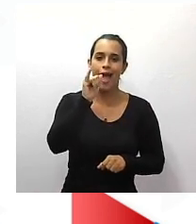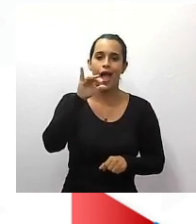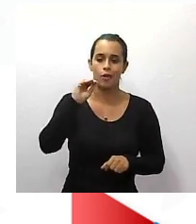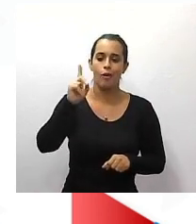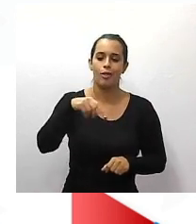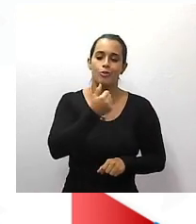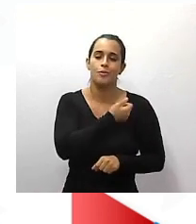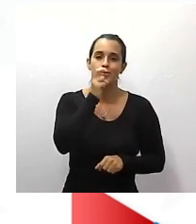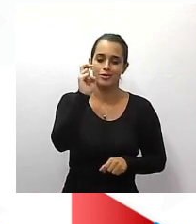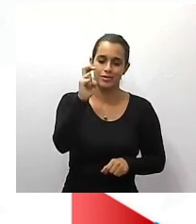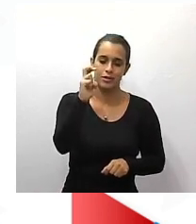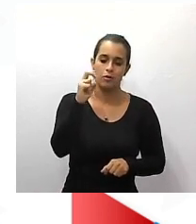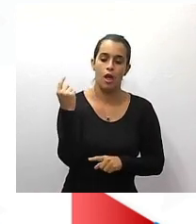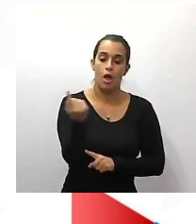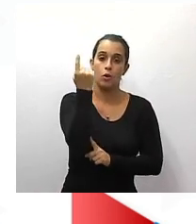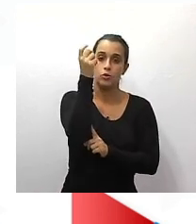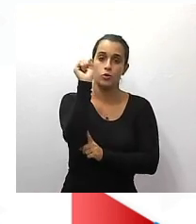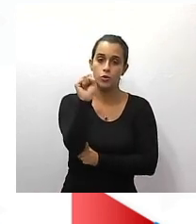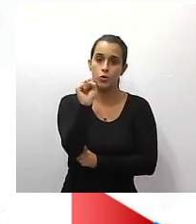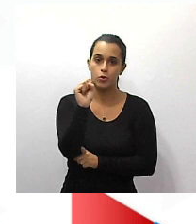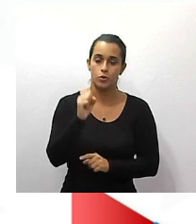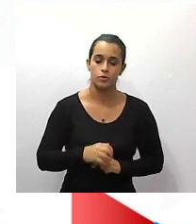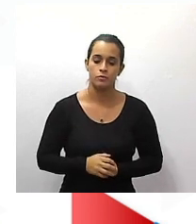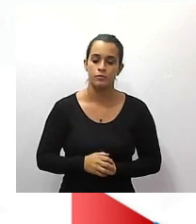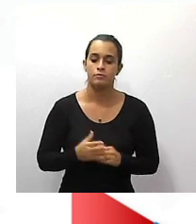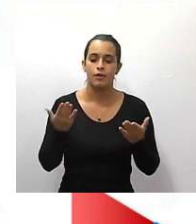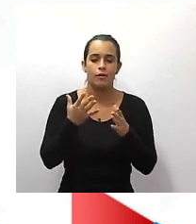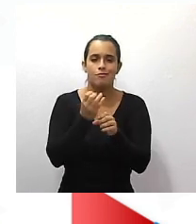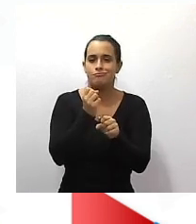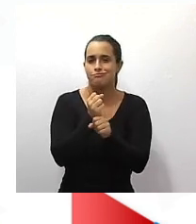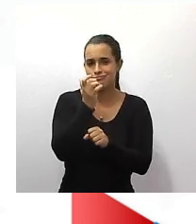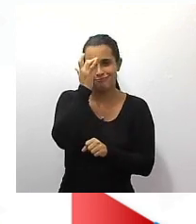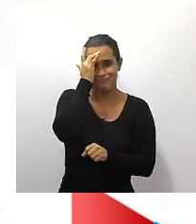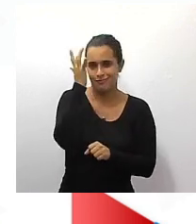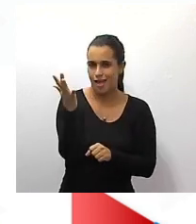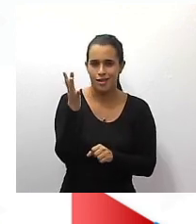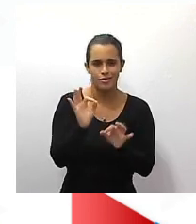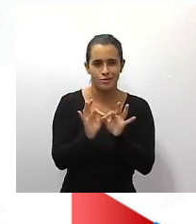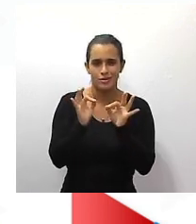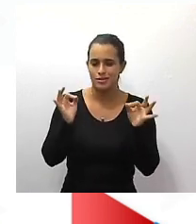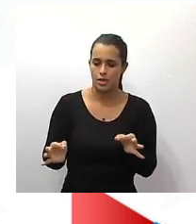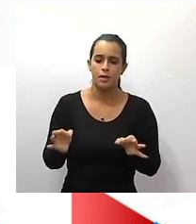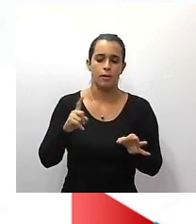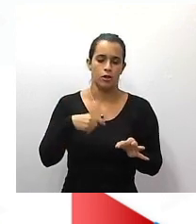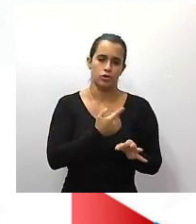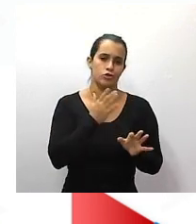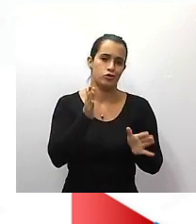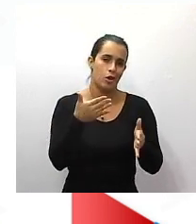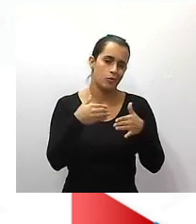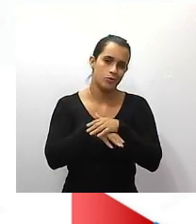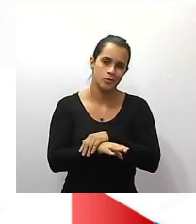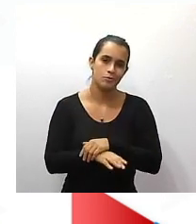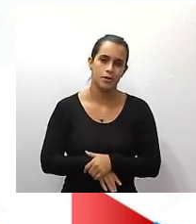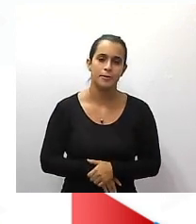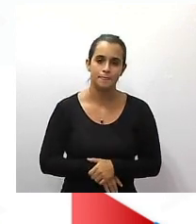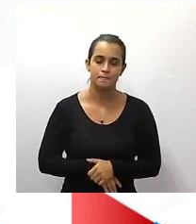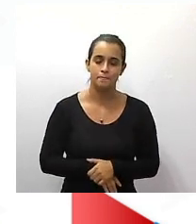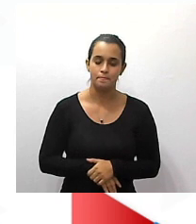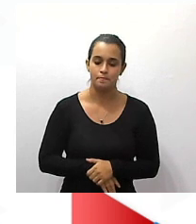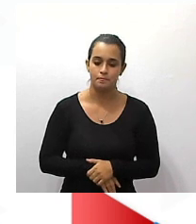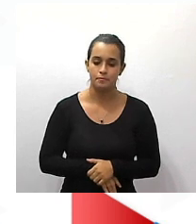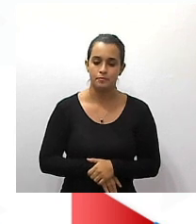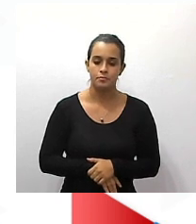multiplica pela altura, sei o volume desse sólido aí. Mesma coisa vai acontecer com esse prisma de base triangular.